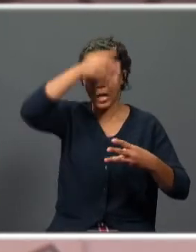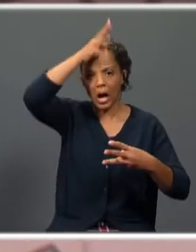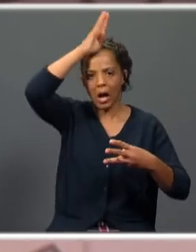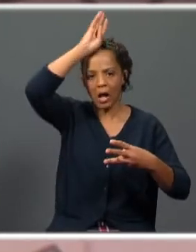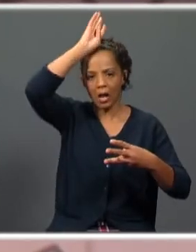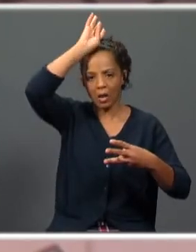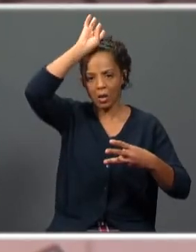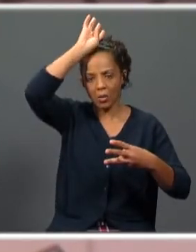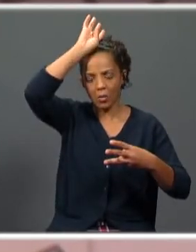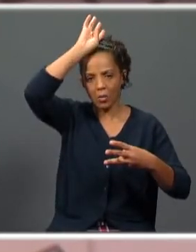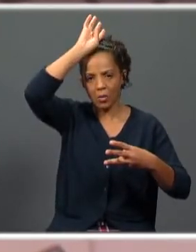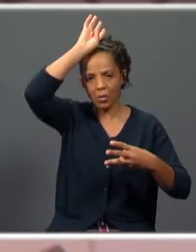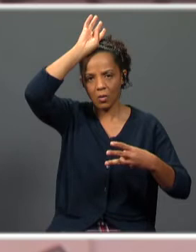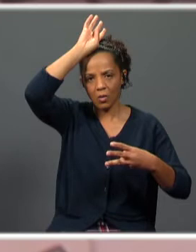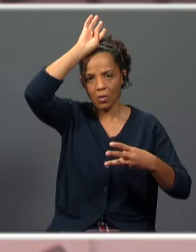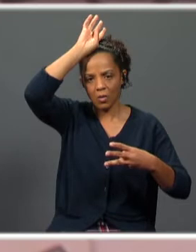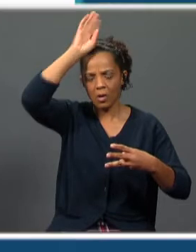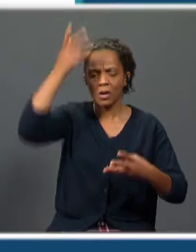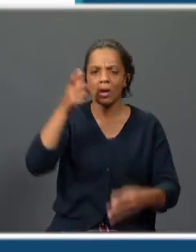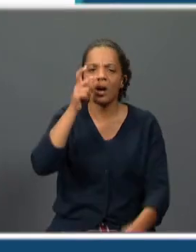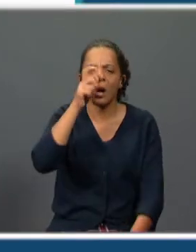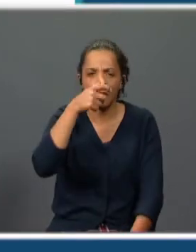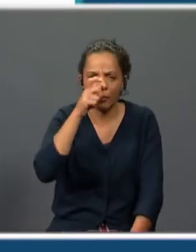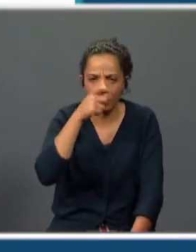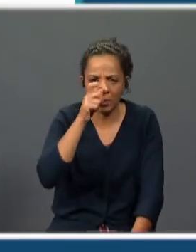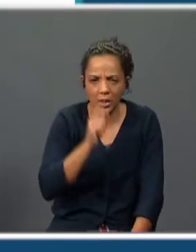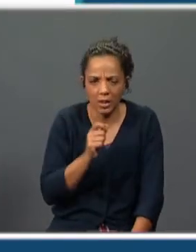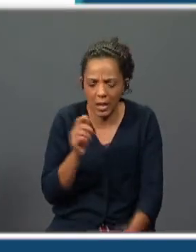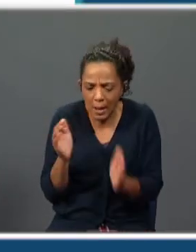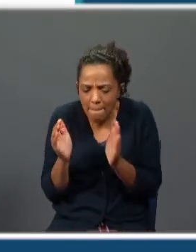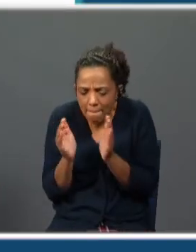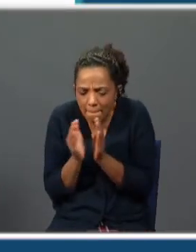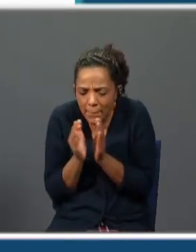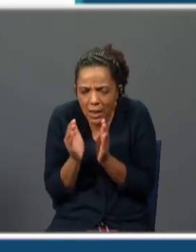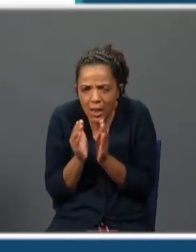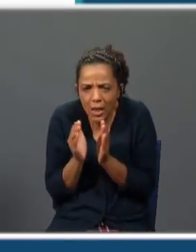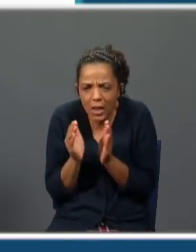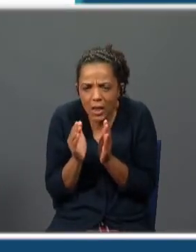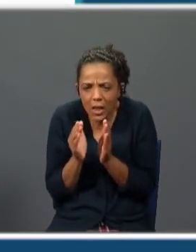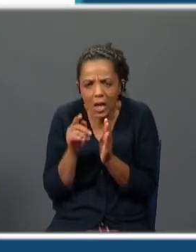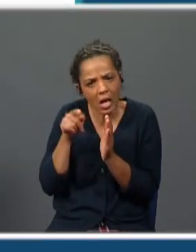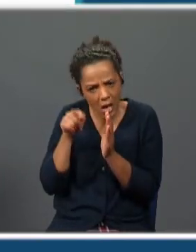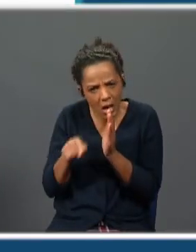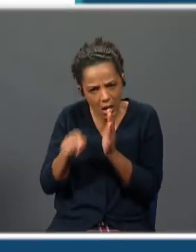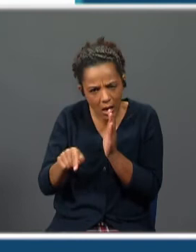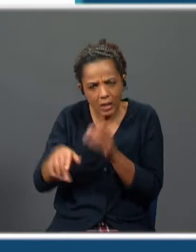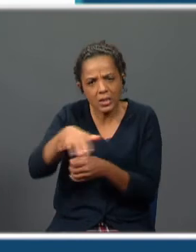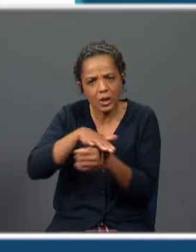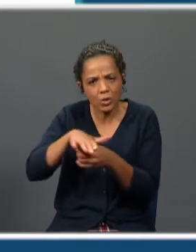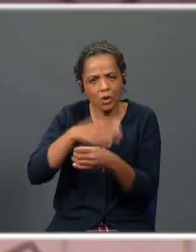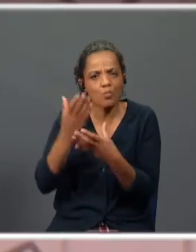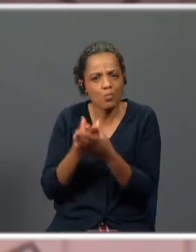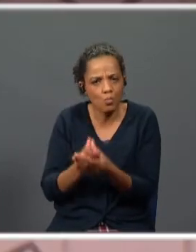galo. Então, e a formiga, a mais pequenina de todas, foi quem conseguiu resolver a